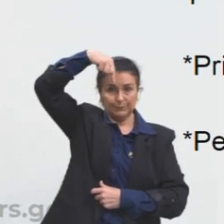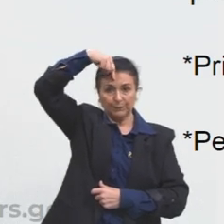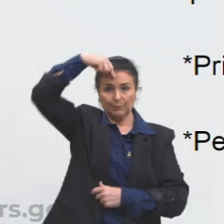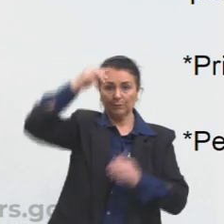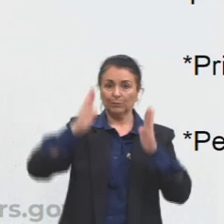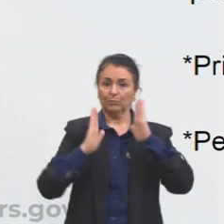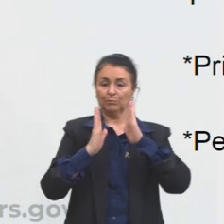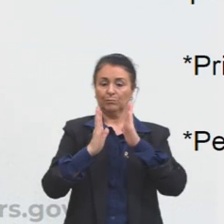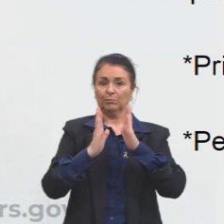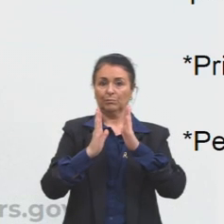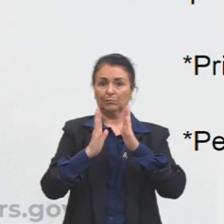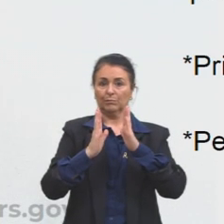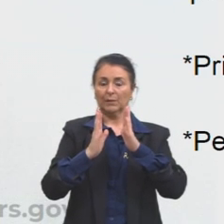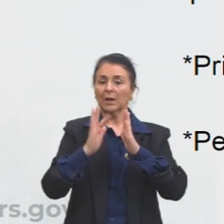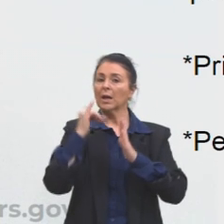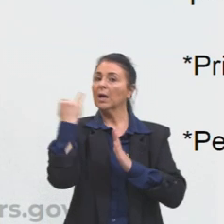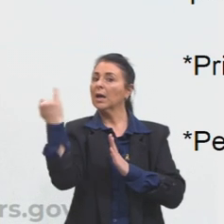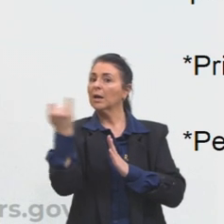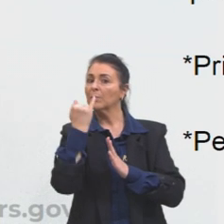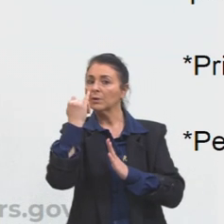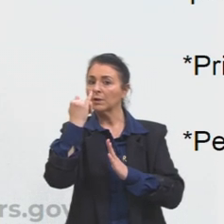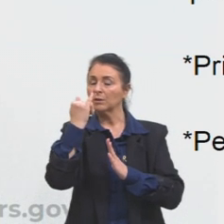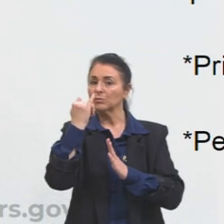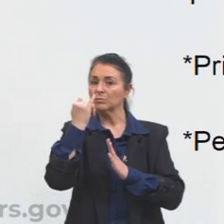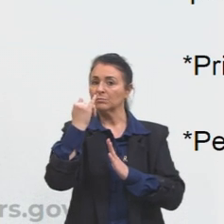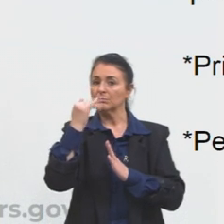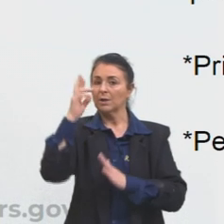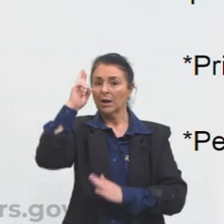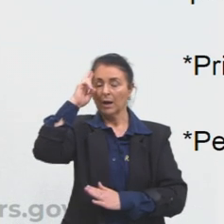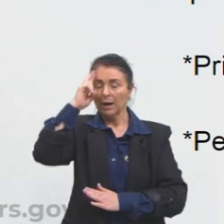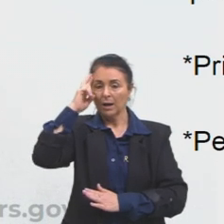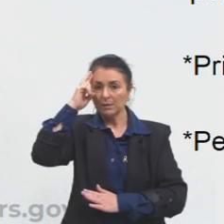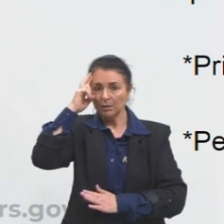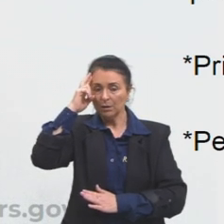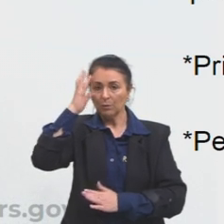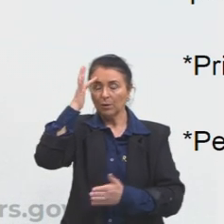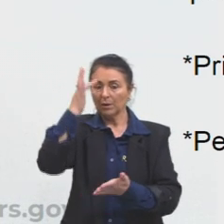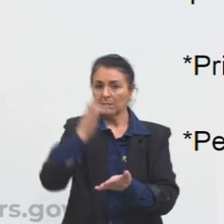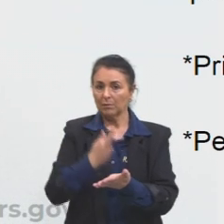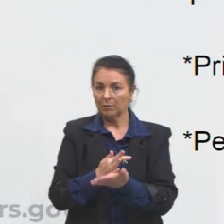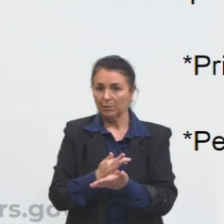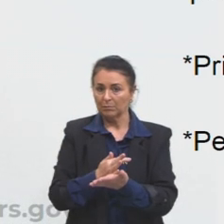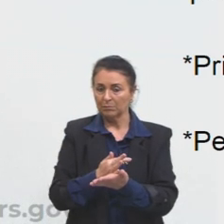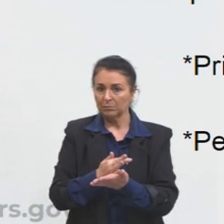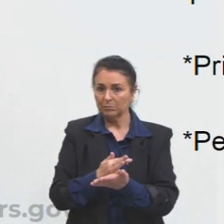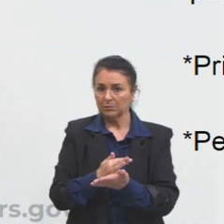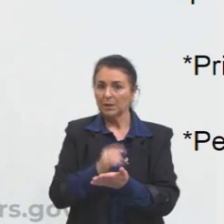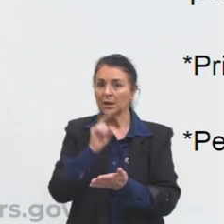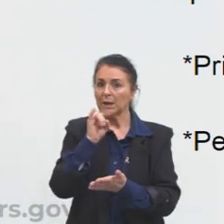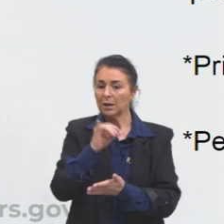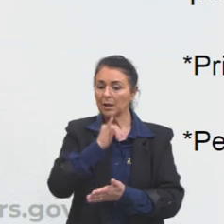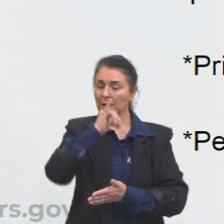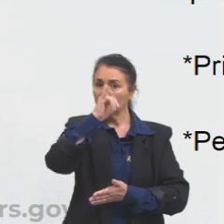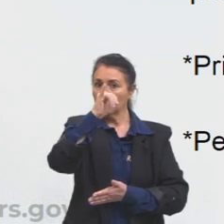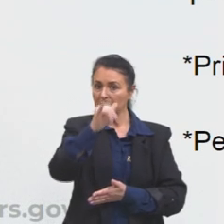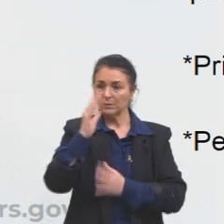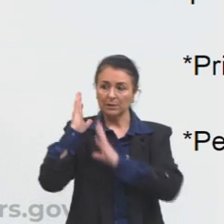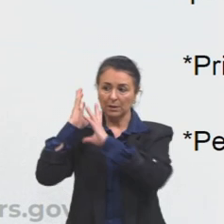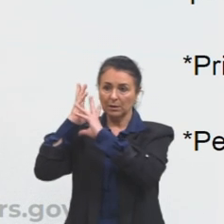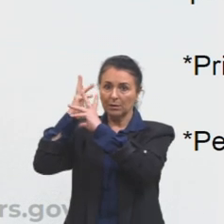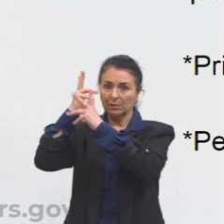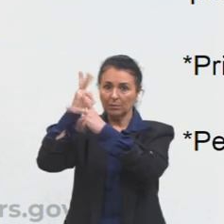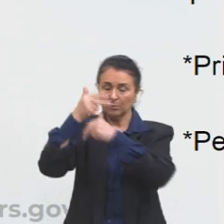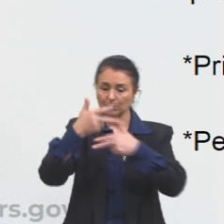a razão EA fé Ele dá muita importância ao sensível aquilo que Aristóteles pregavam olha aqui ele retoma a questão da